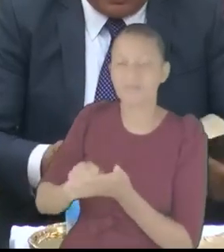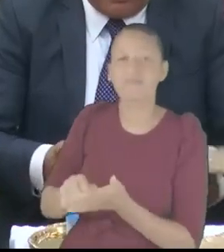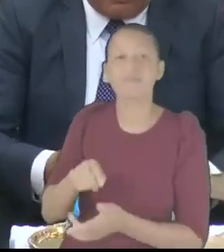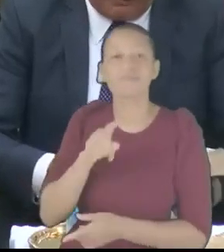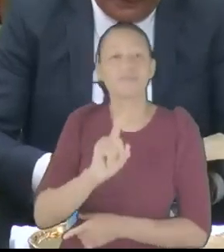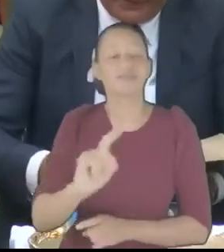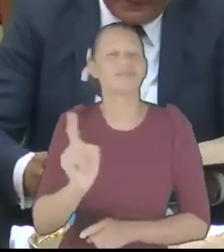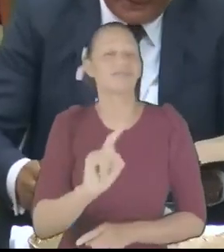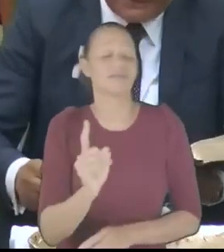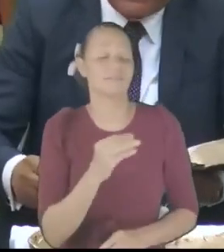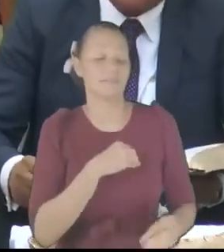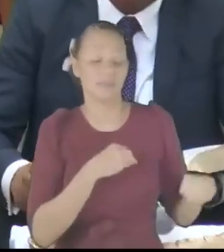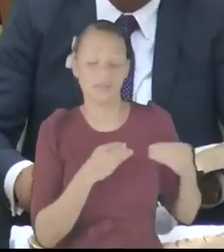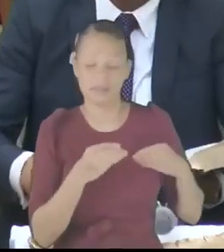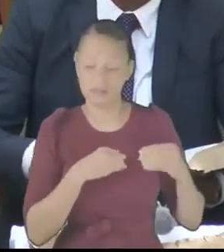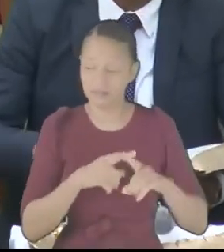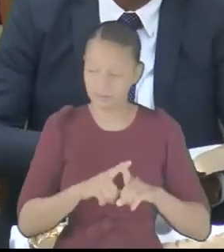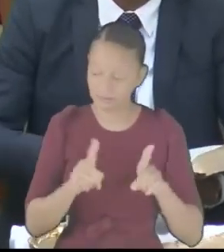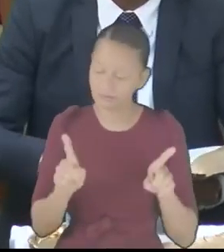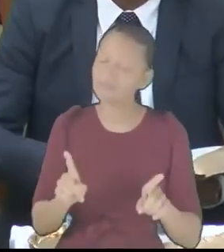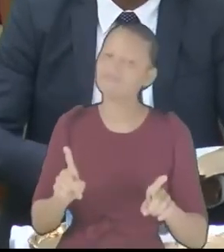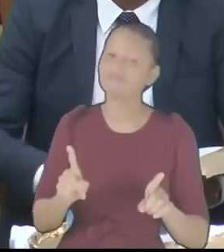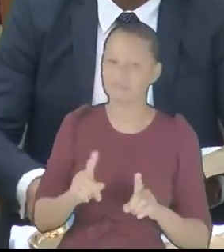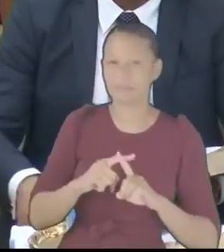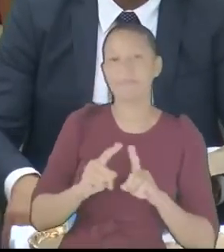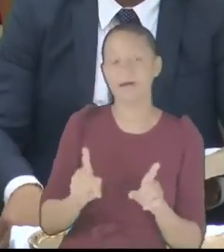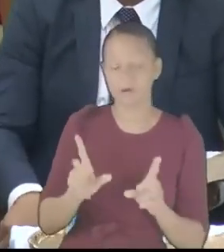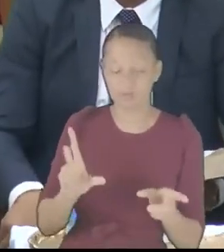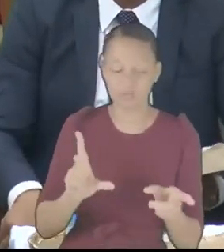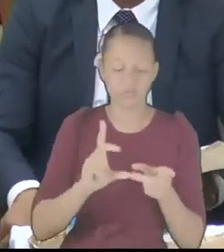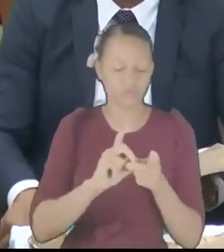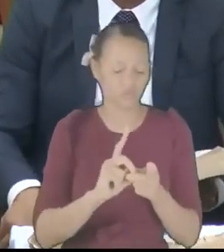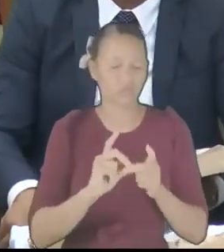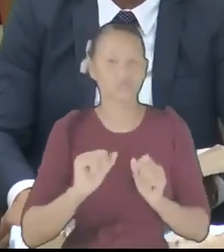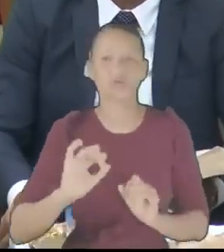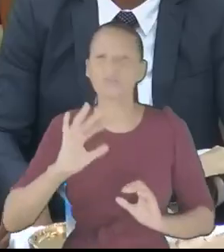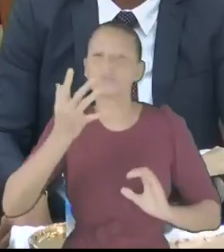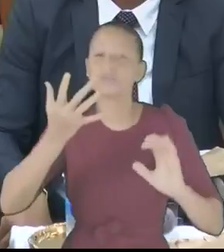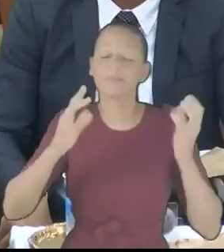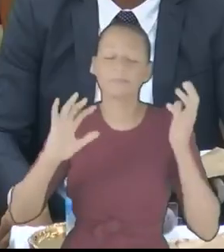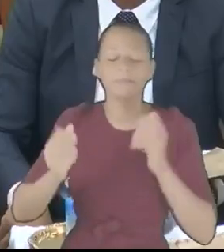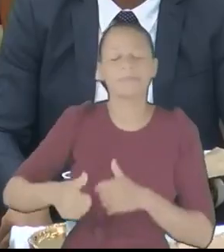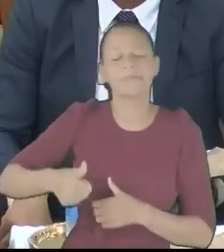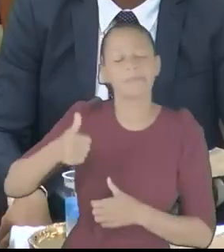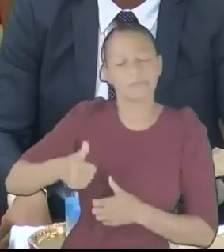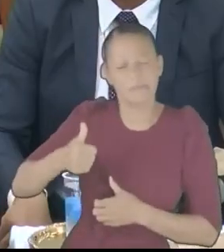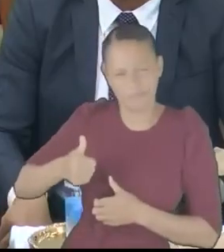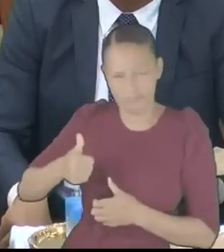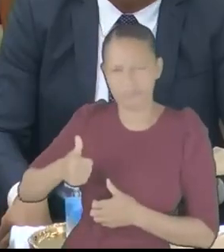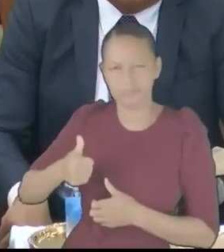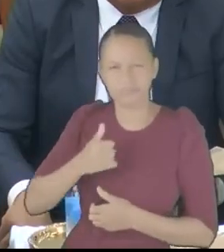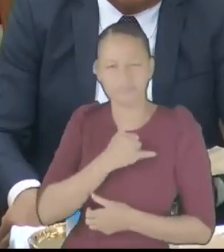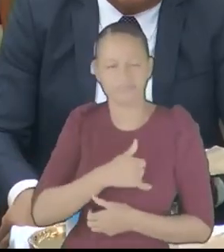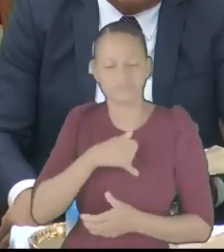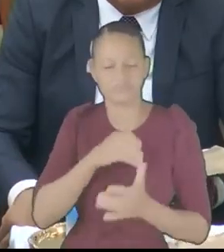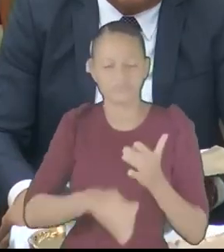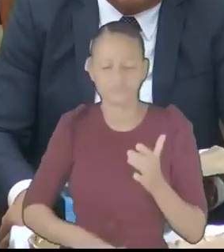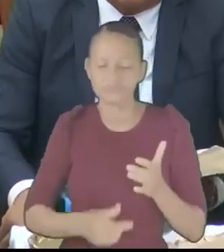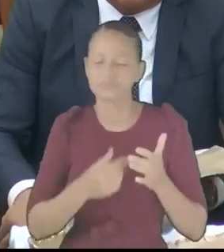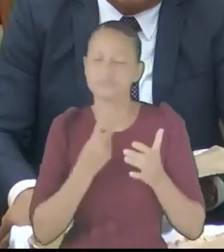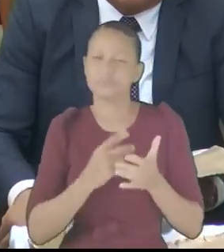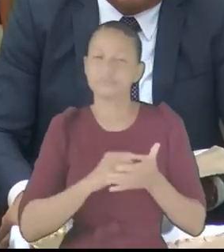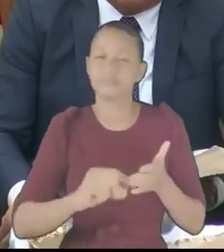que não pequei. Mas é uma conjunção adversativa. Primeira carta de São João 2 e 1.